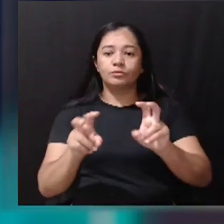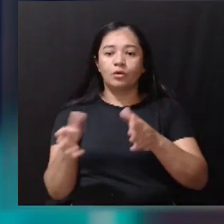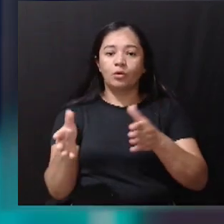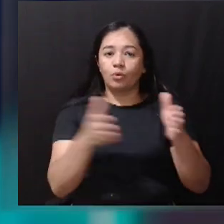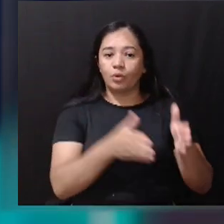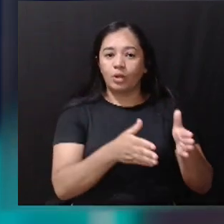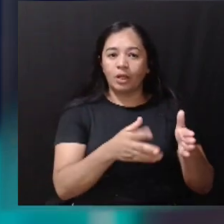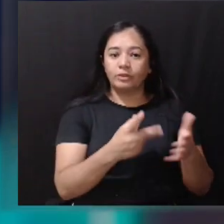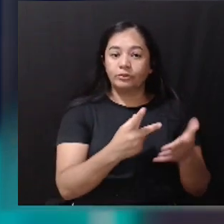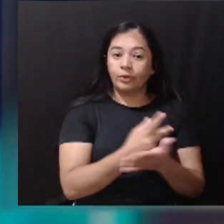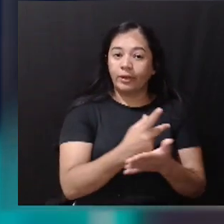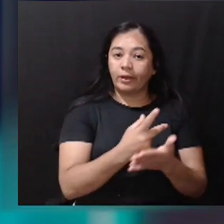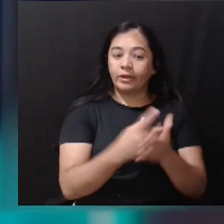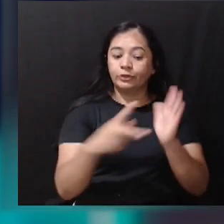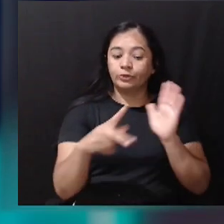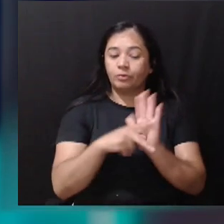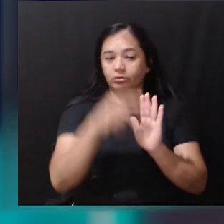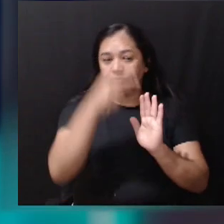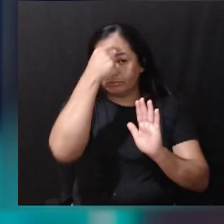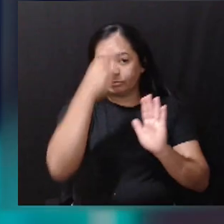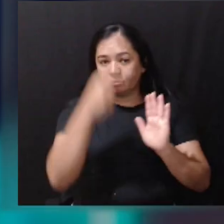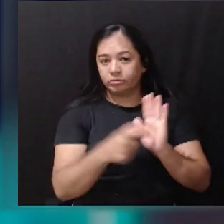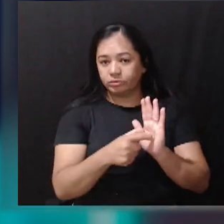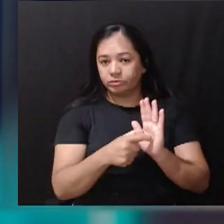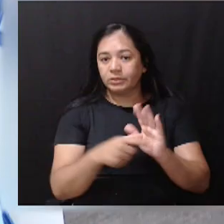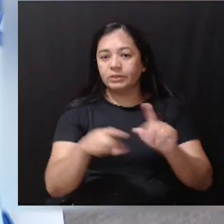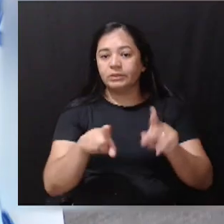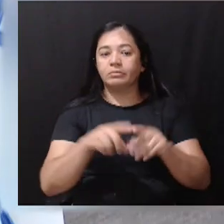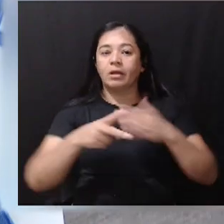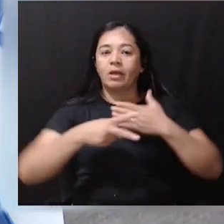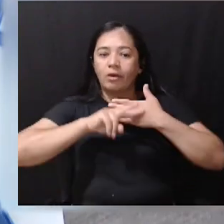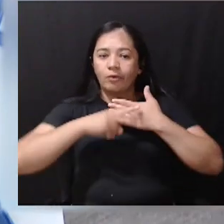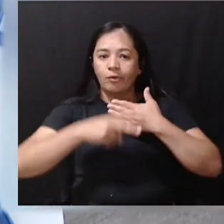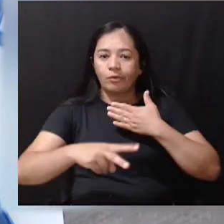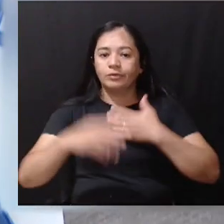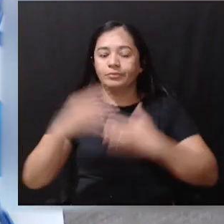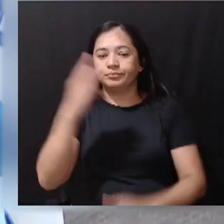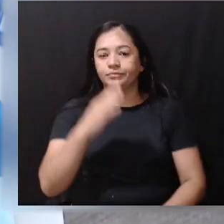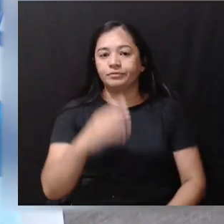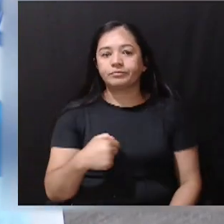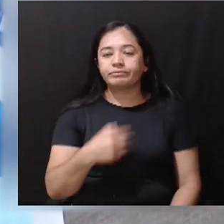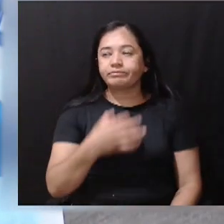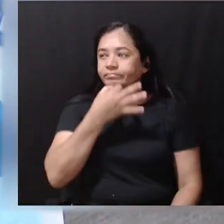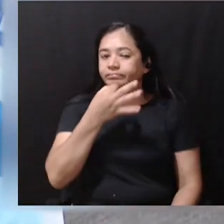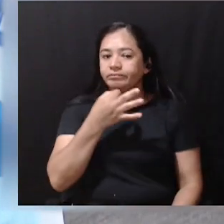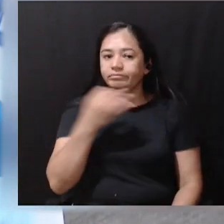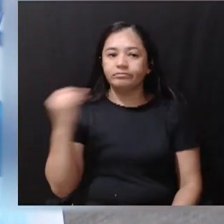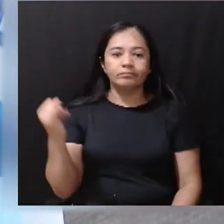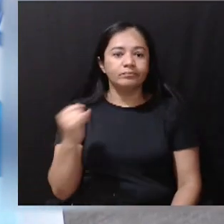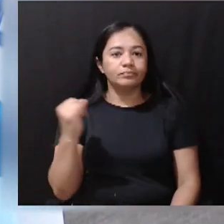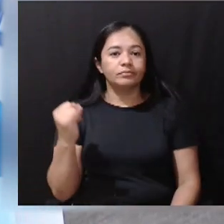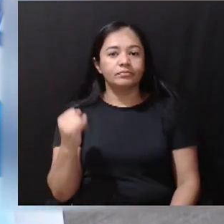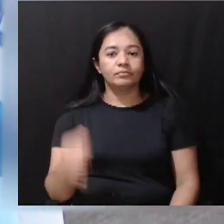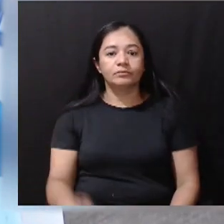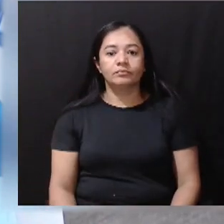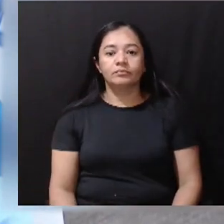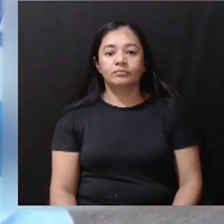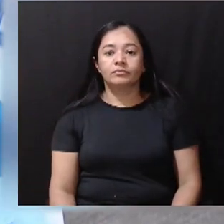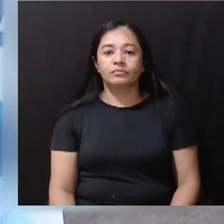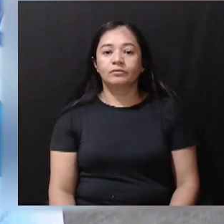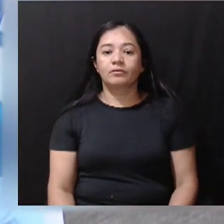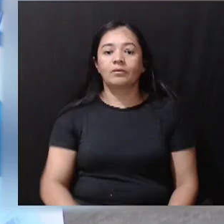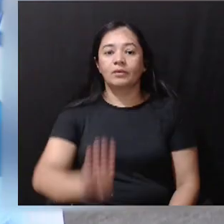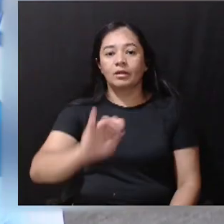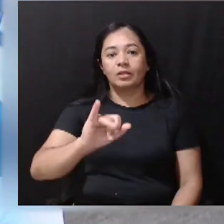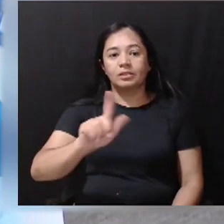da inteligência artificial e as implicações para o Brasil. Eu achei que foi muito importante, né? As Big Techs é uma coisa que todo